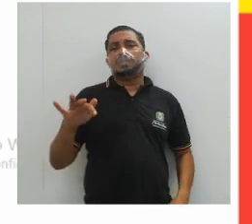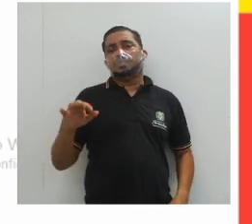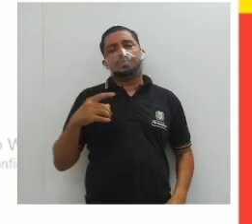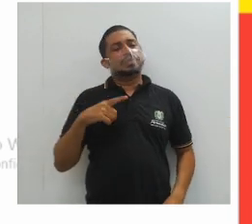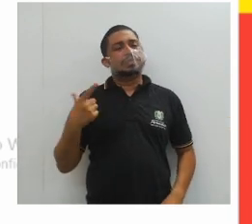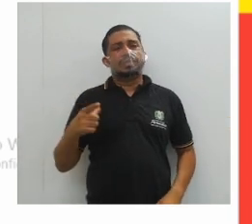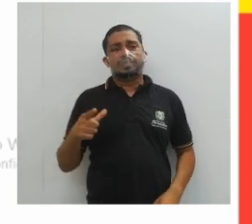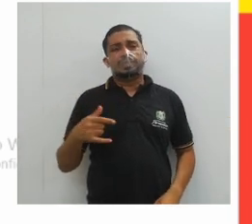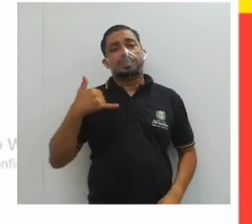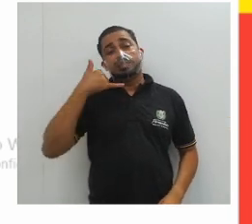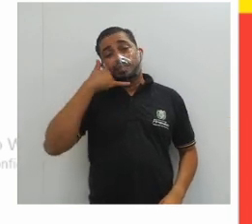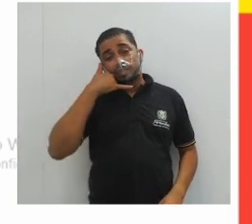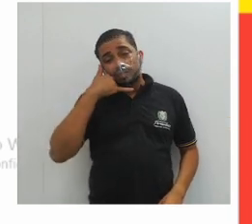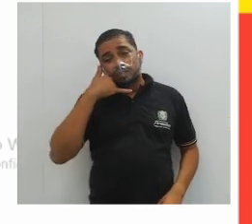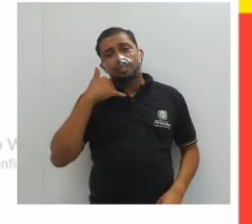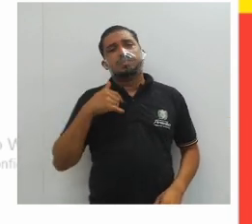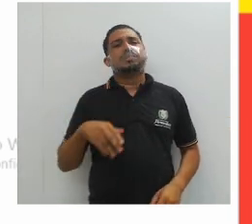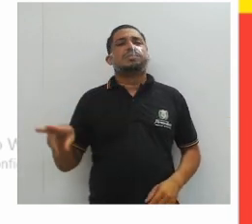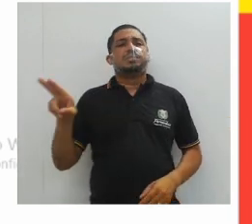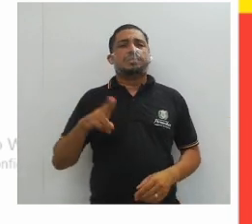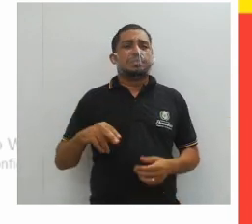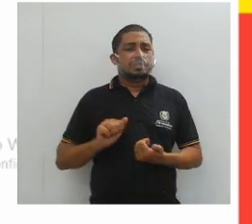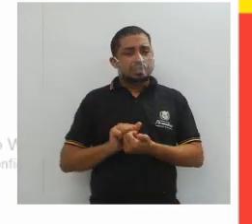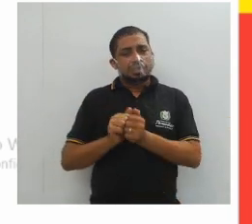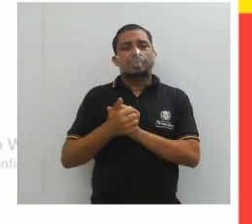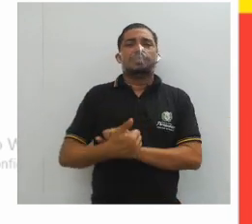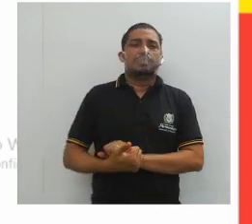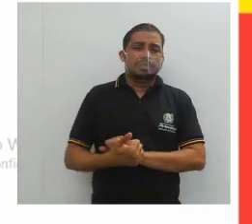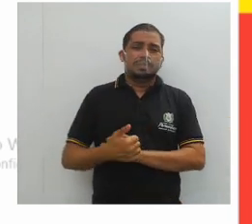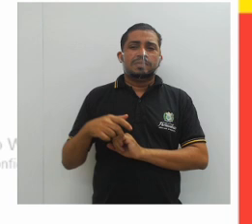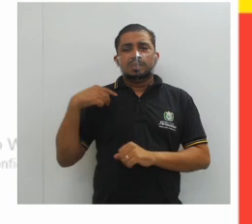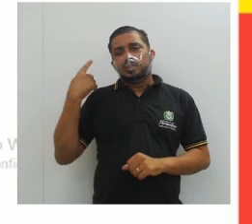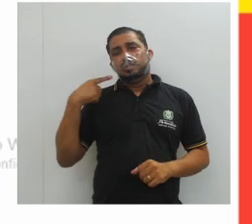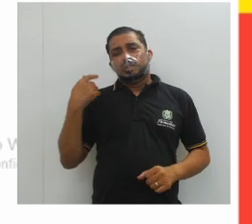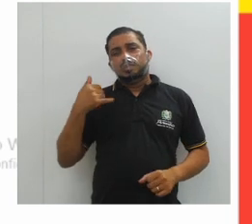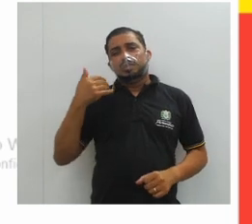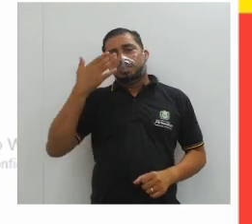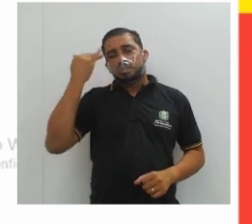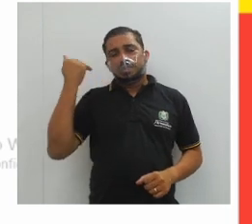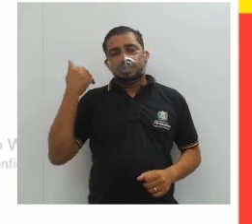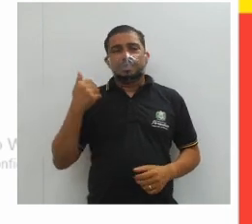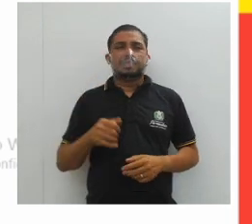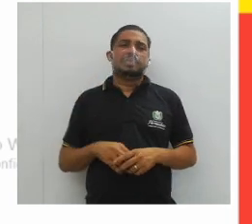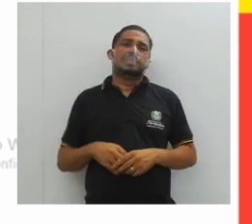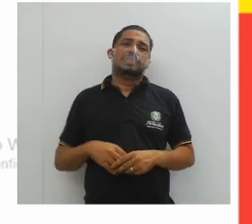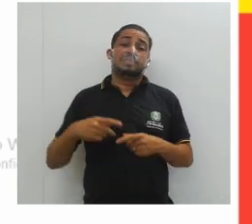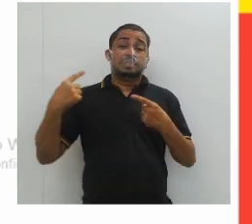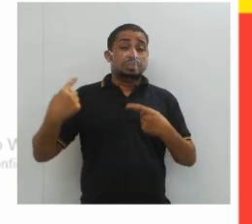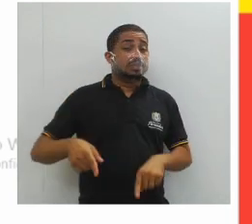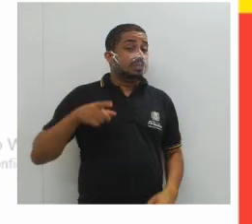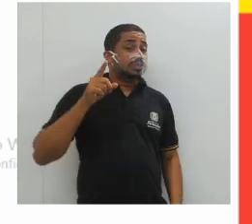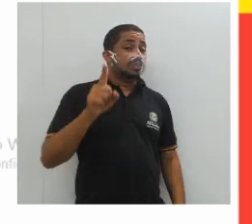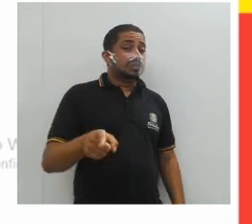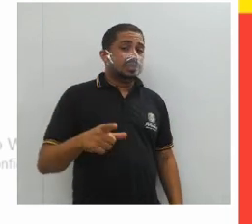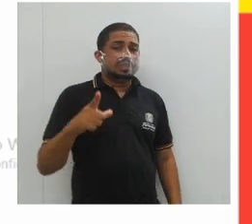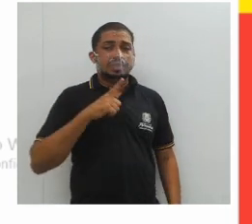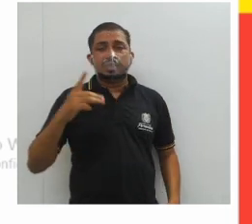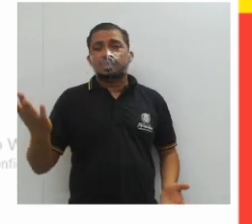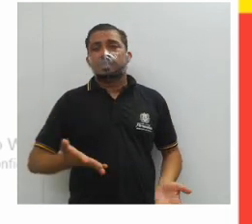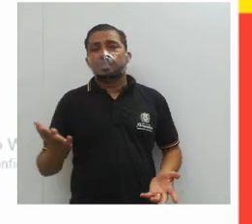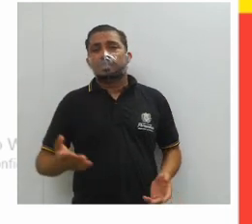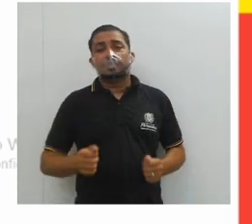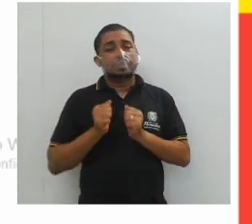O telefone, que foi muito adaptado. Quem é maluco de esquecer o celular hoje? Desafio a você, até agora